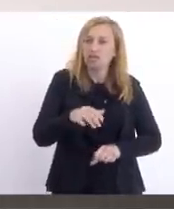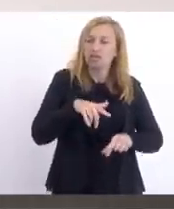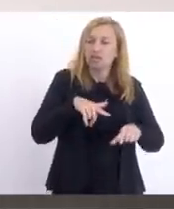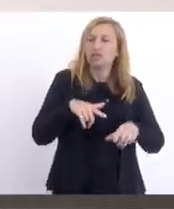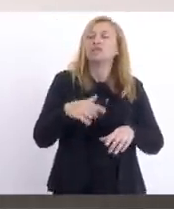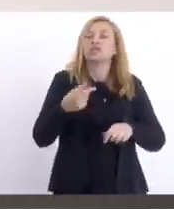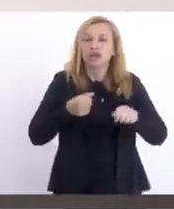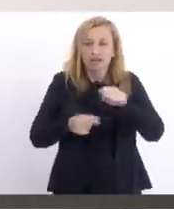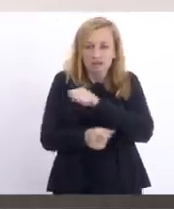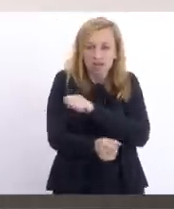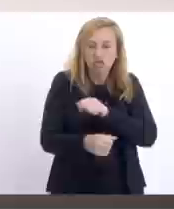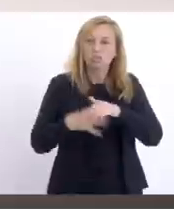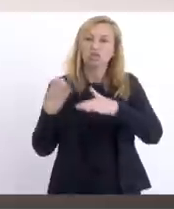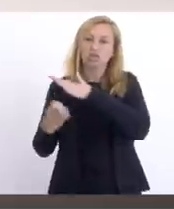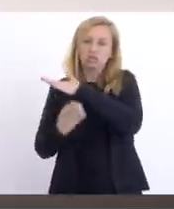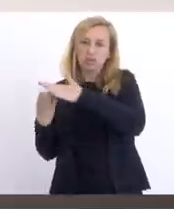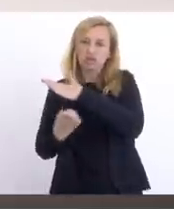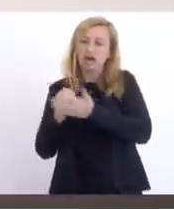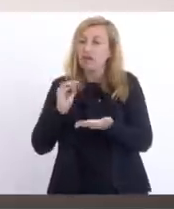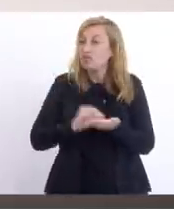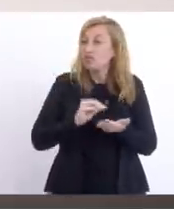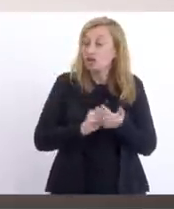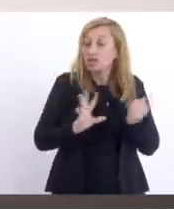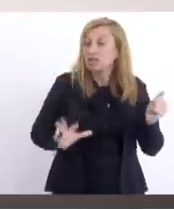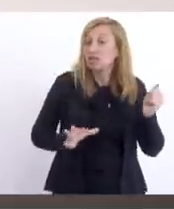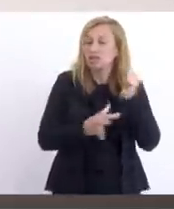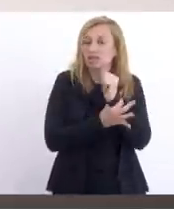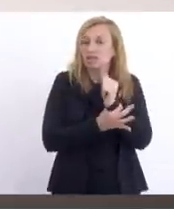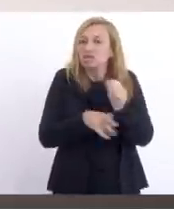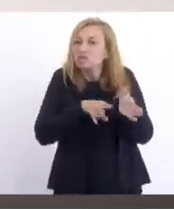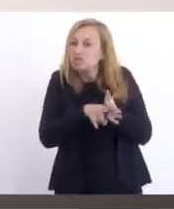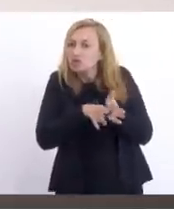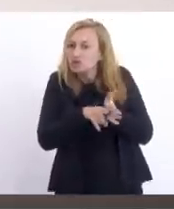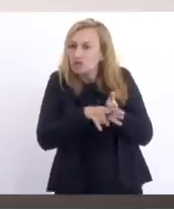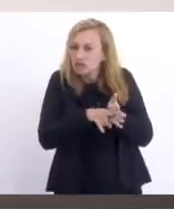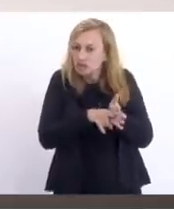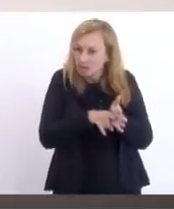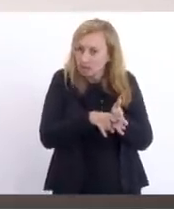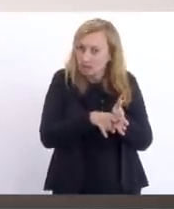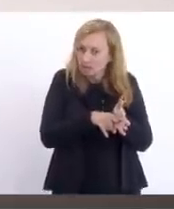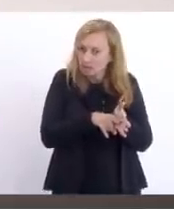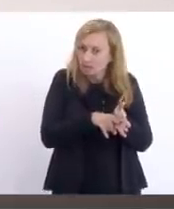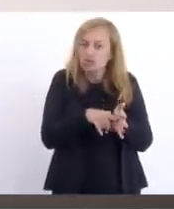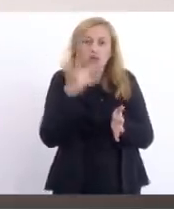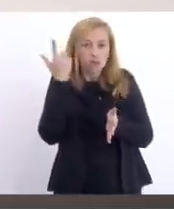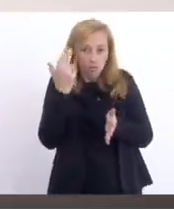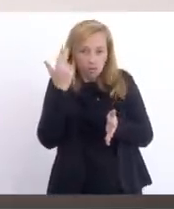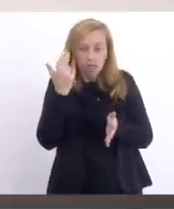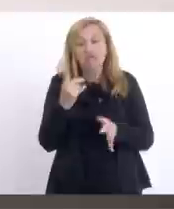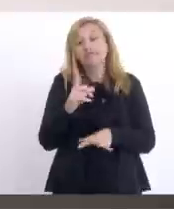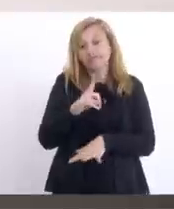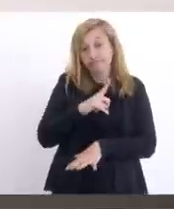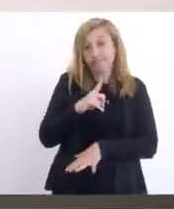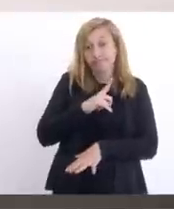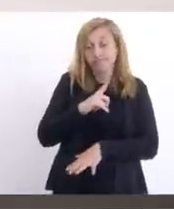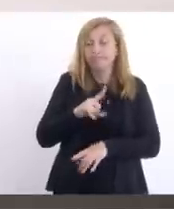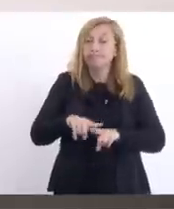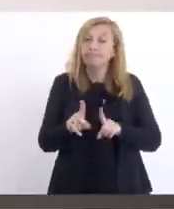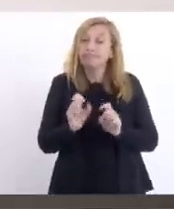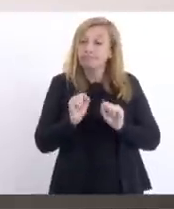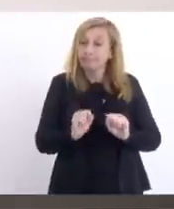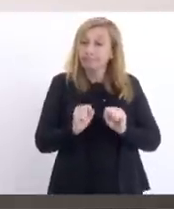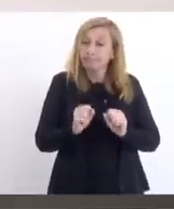atrair investimentos, uma insegurança por parte de uma fiscalização atroz, que naturalmente deve existir, mas que pode fazer